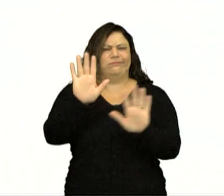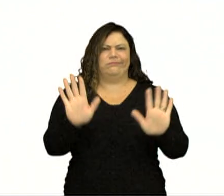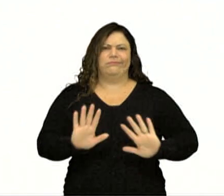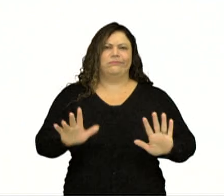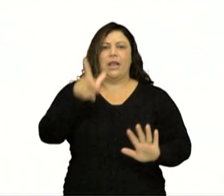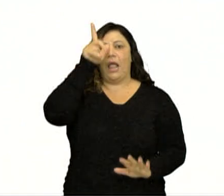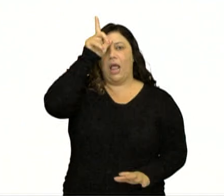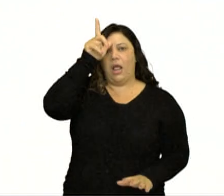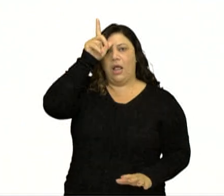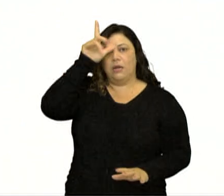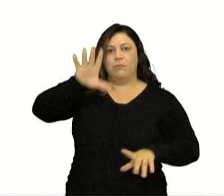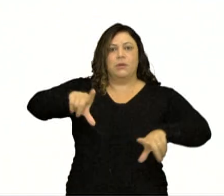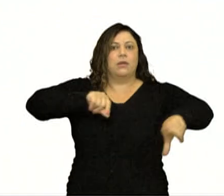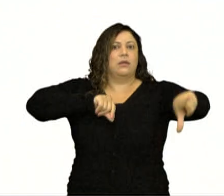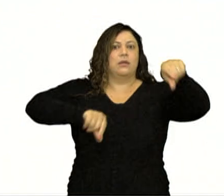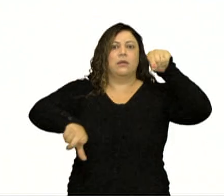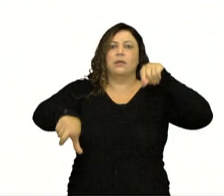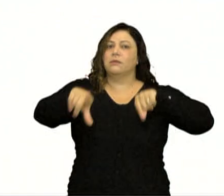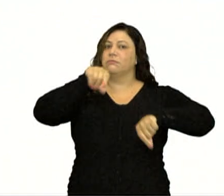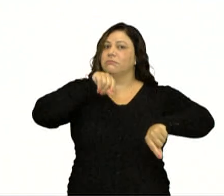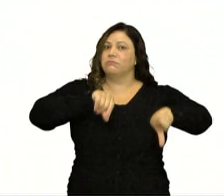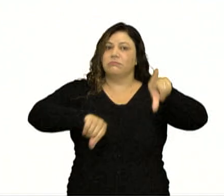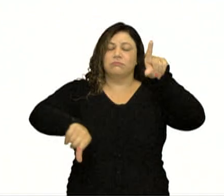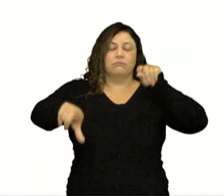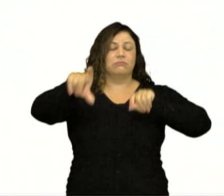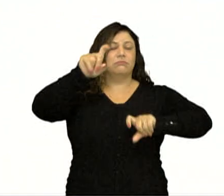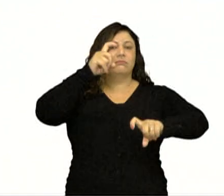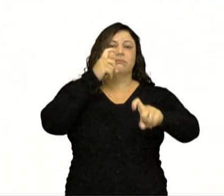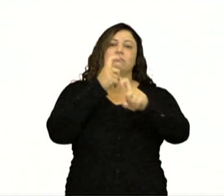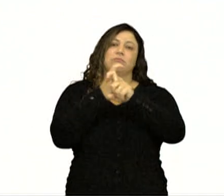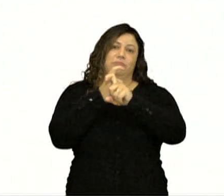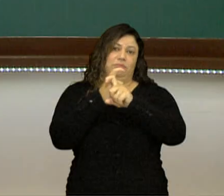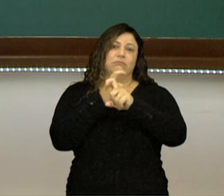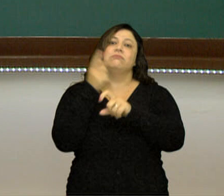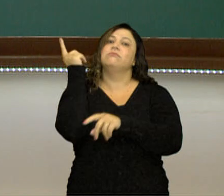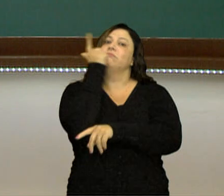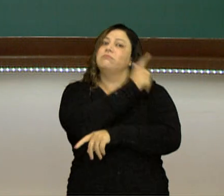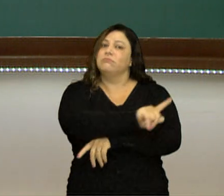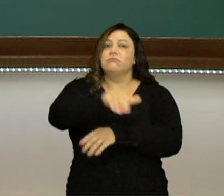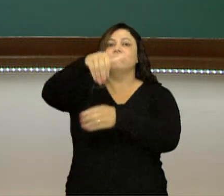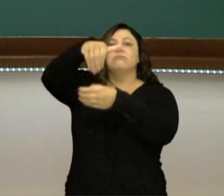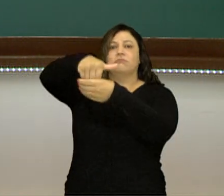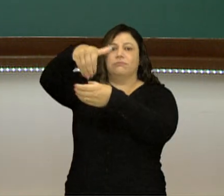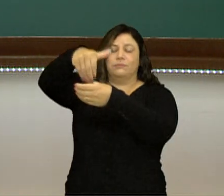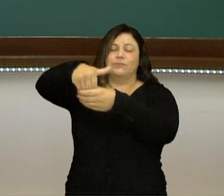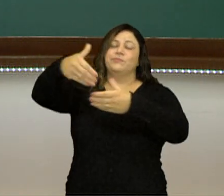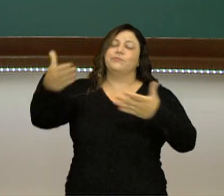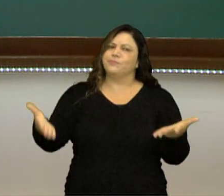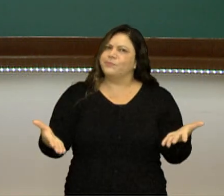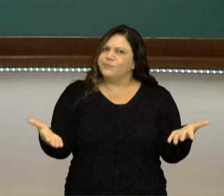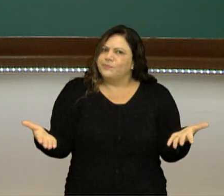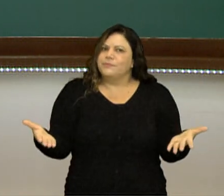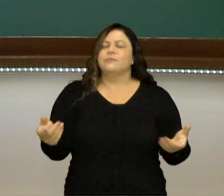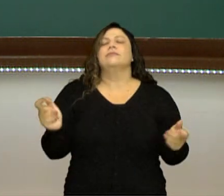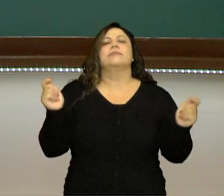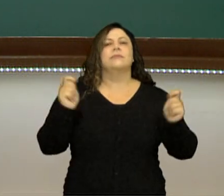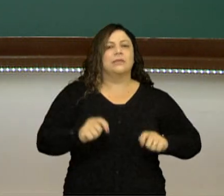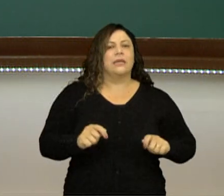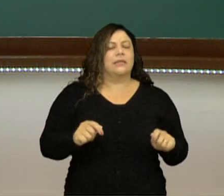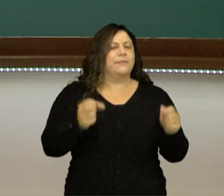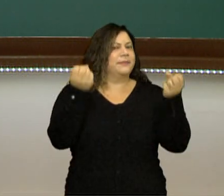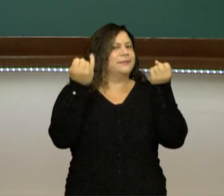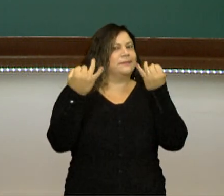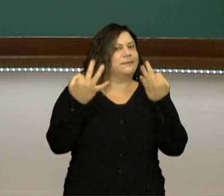Alemanha elegeu o Partido Nazista. Tá? Eles ganharam da maneira eleitoral. Dá para se dizer, de certa forma,